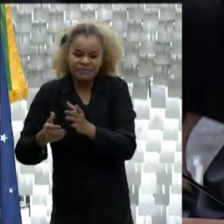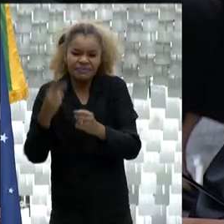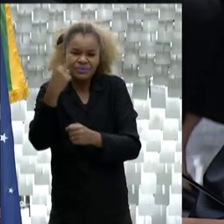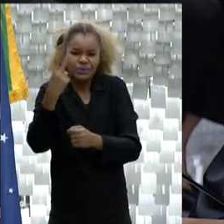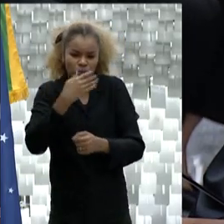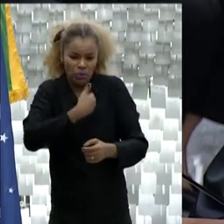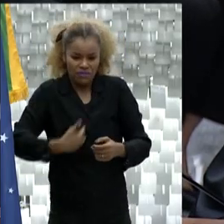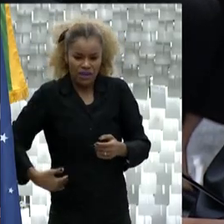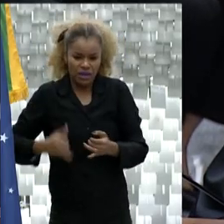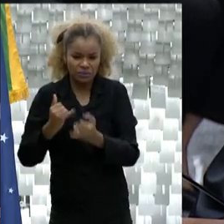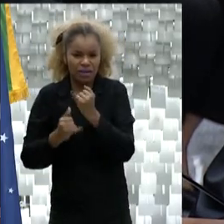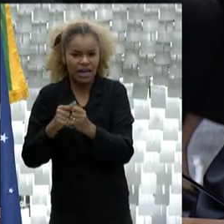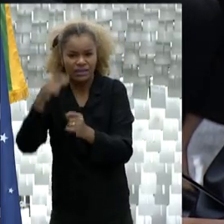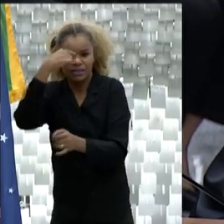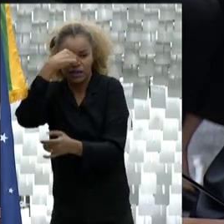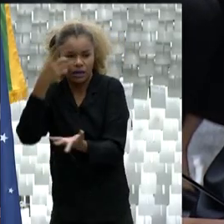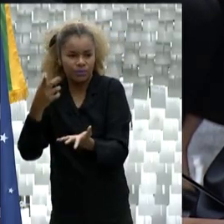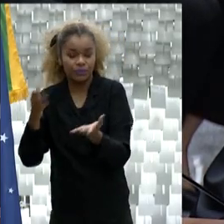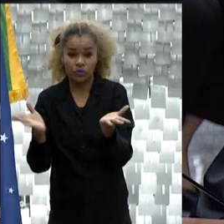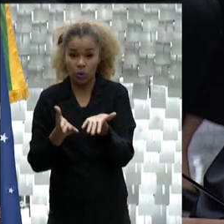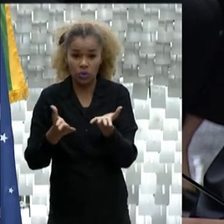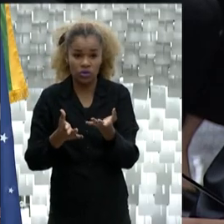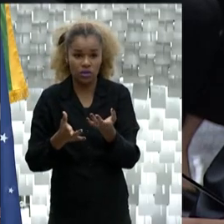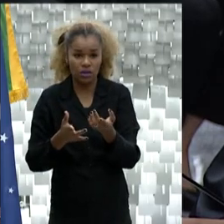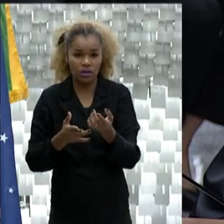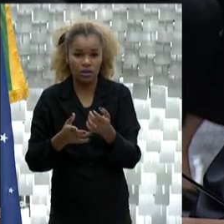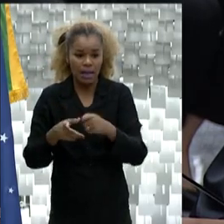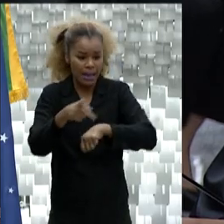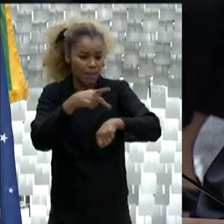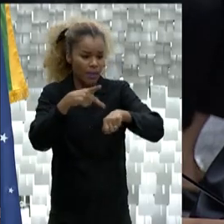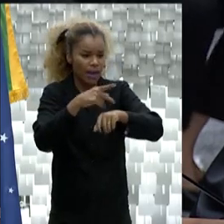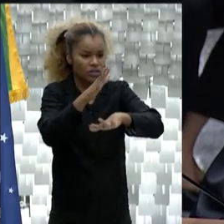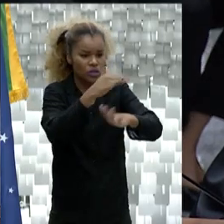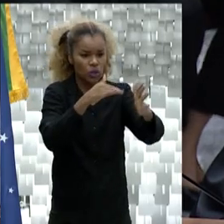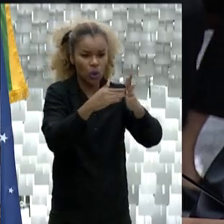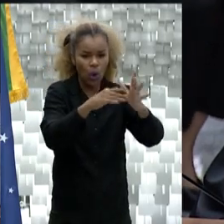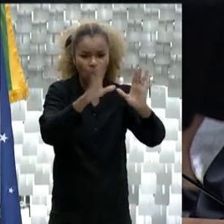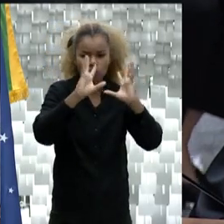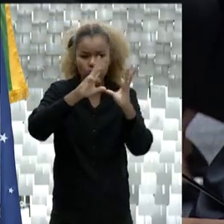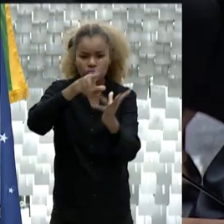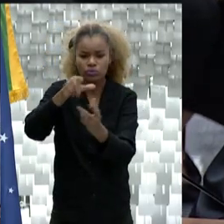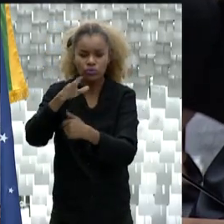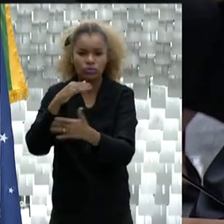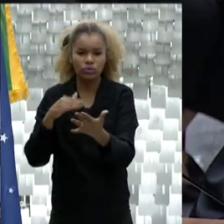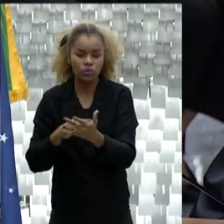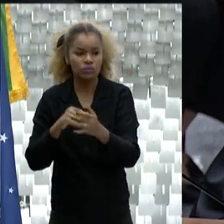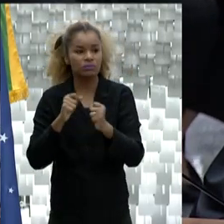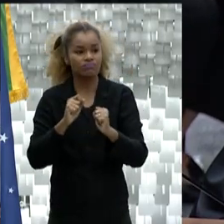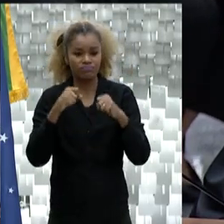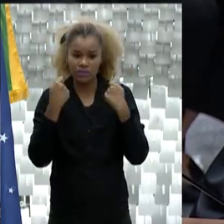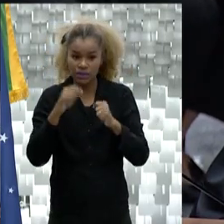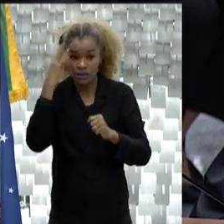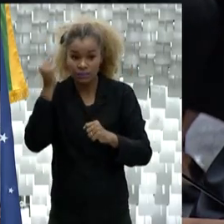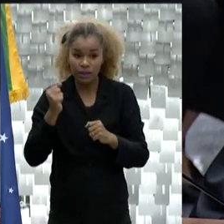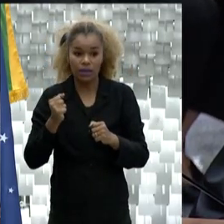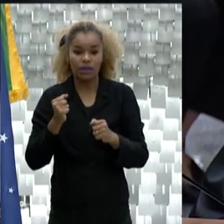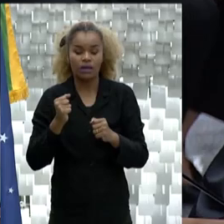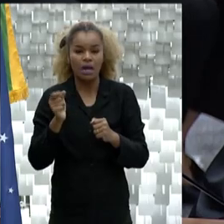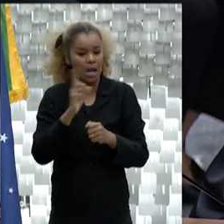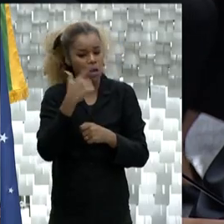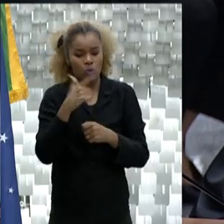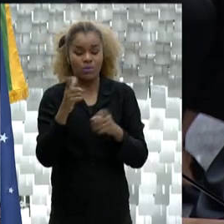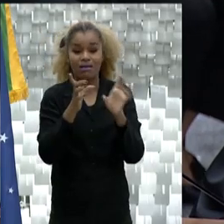Hoje, nenhum país pode acreditar-se imune às investidas dos inimigos